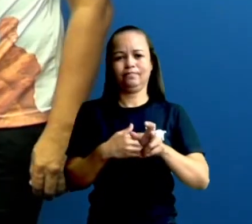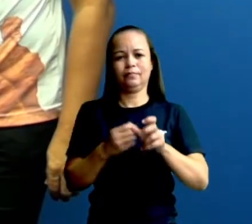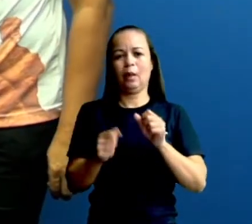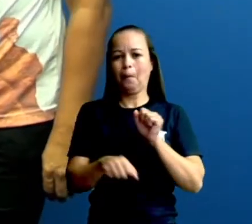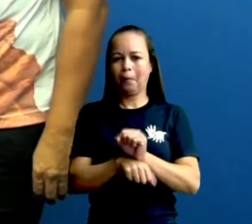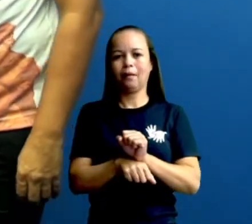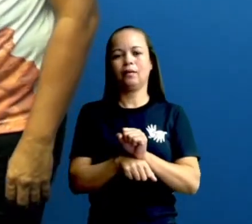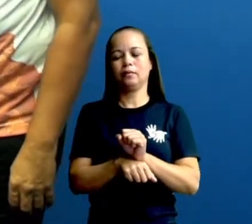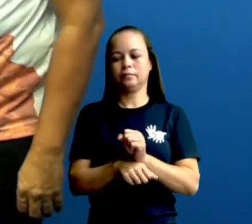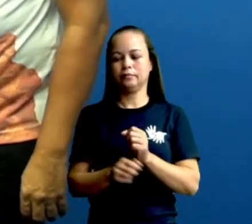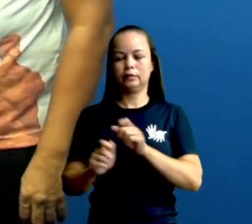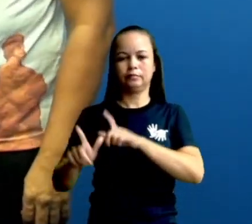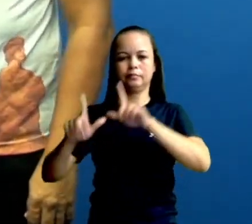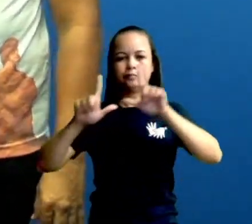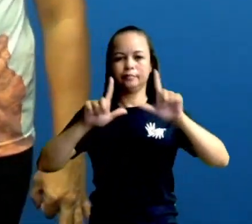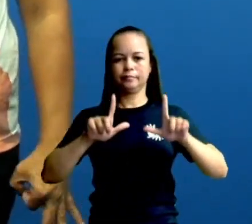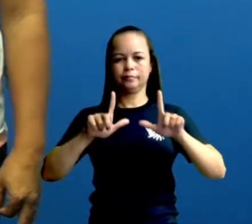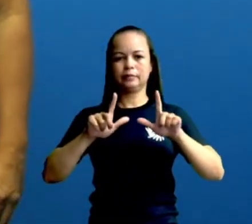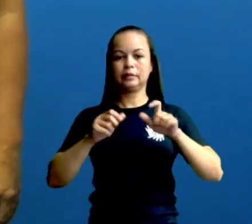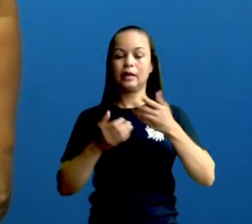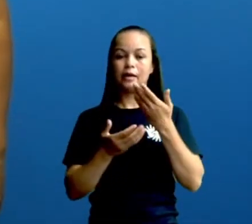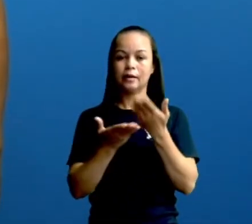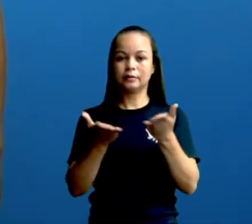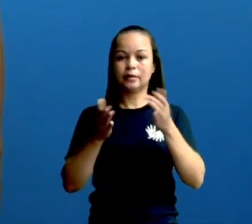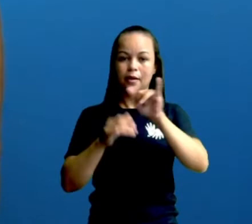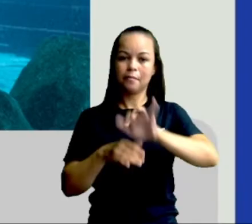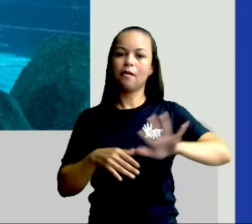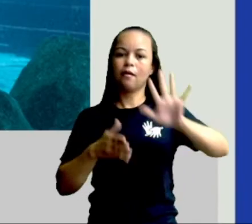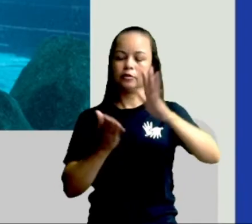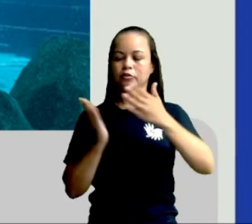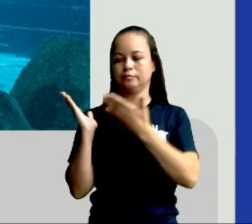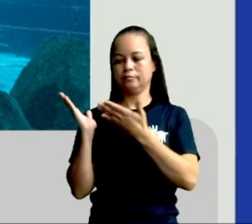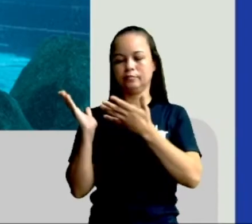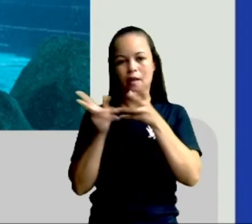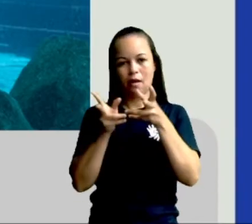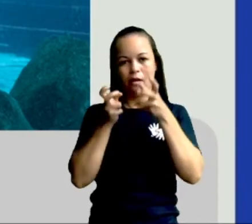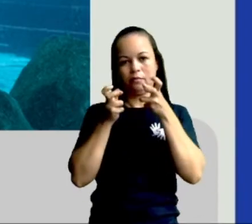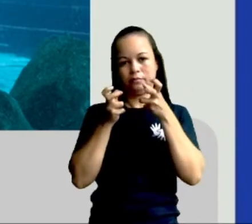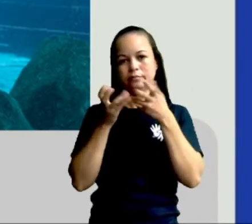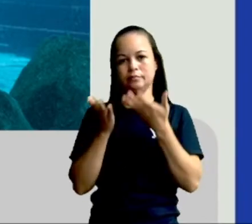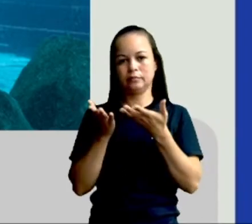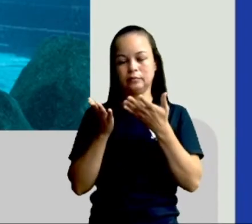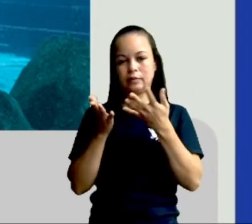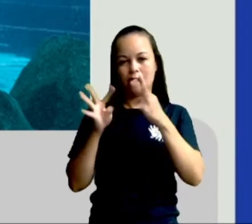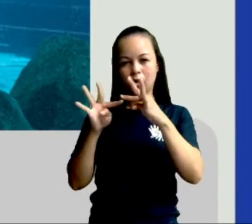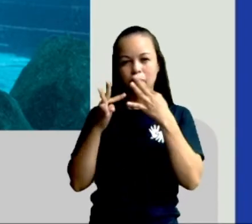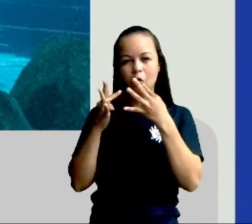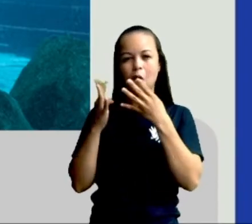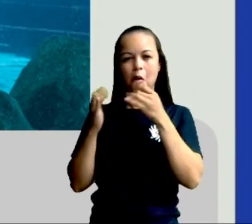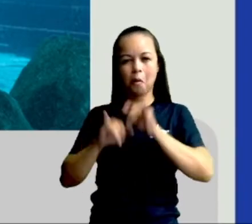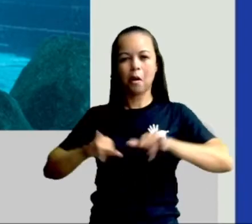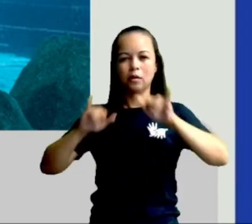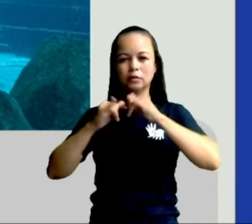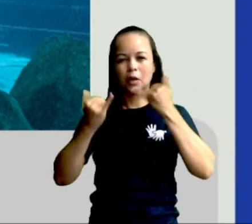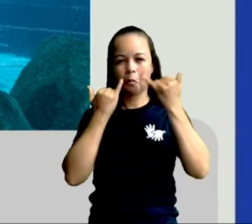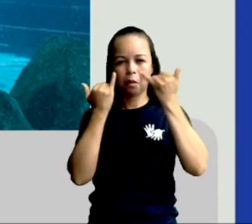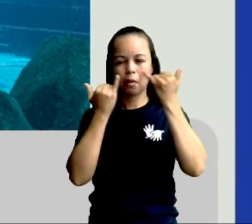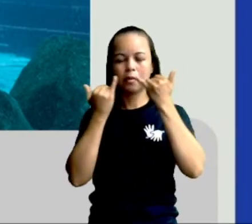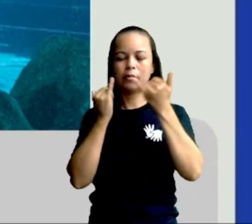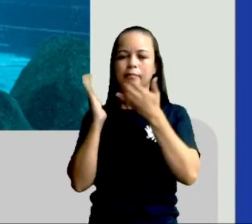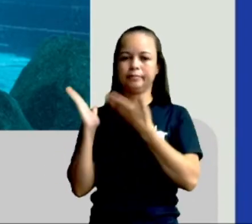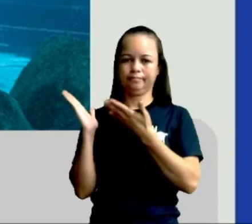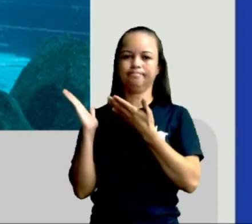slide aí, por favor, produção. Essa imagem aí, presta atenção nessa informação. Presta atenção nisso, como é